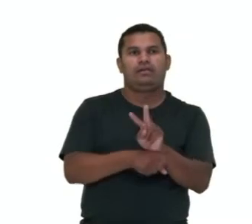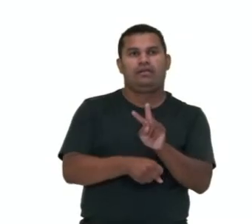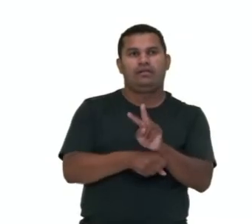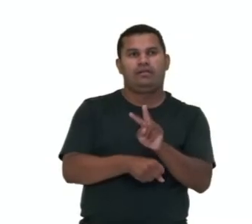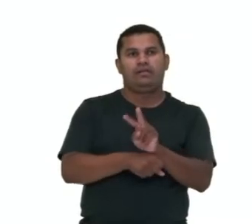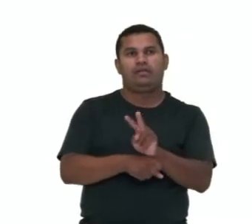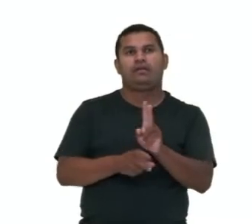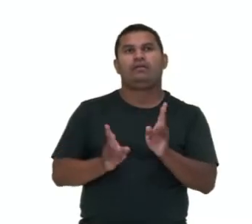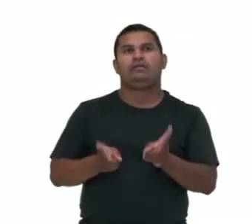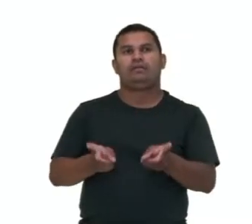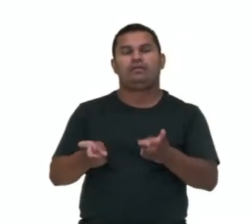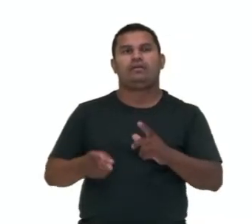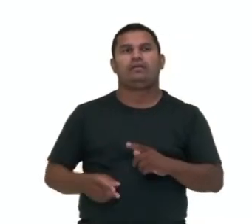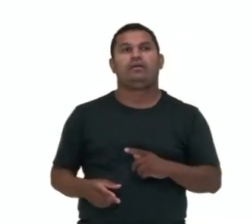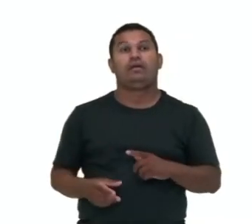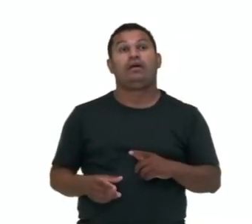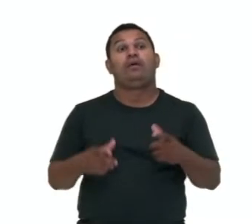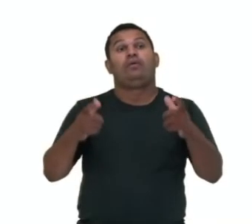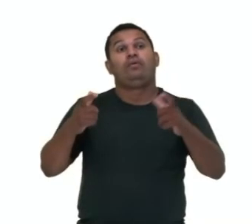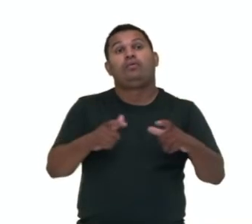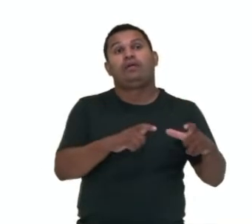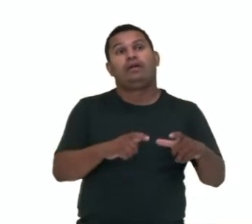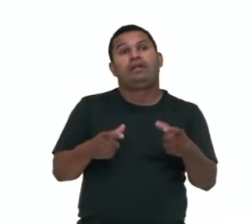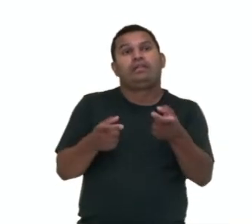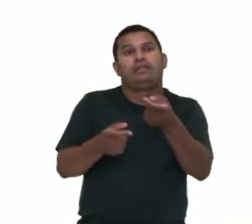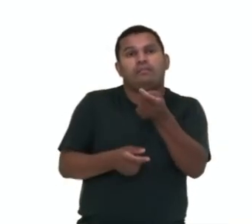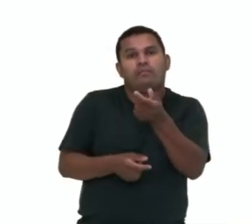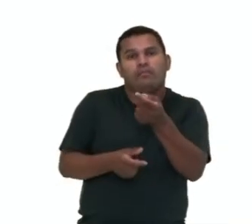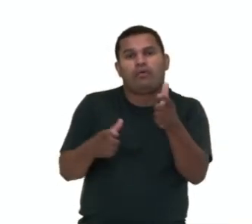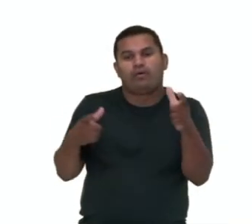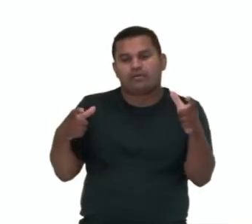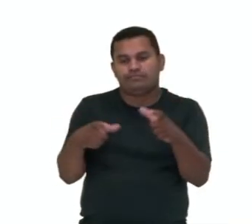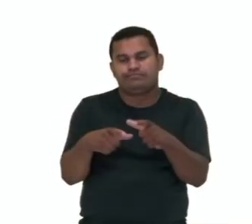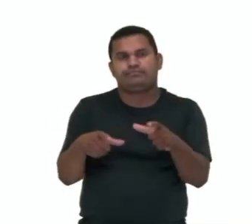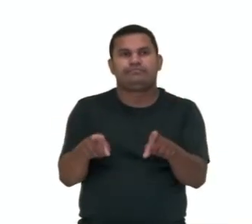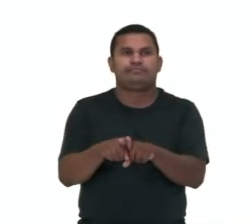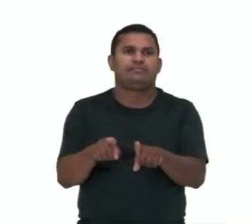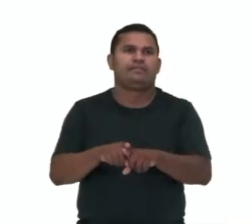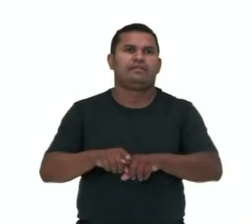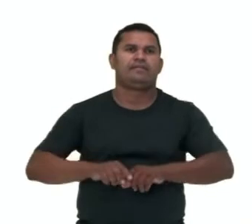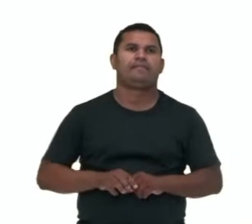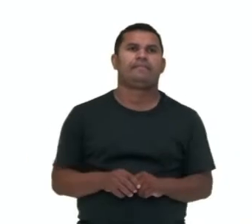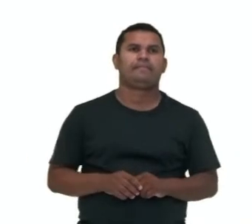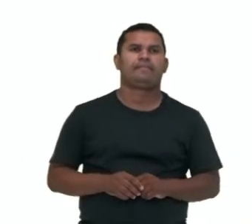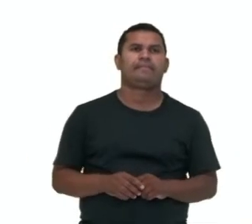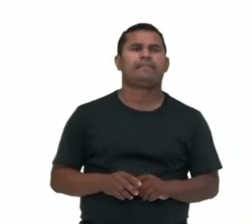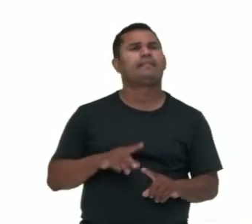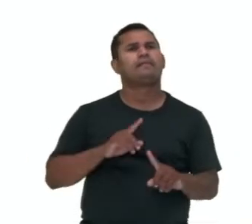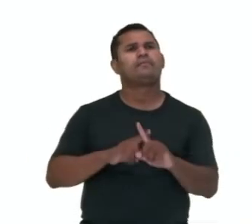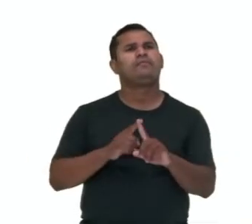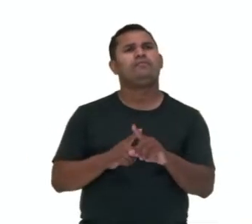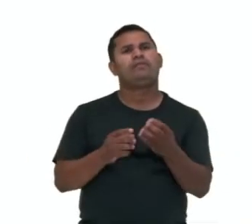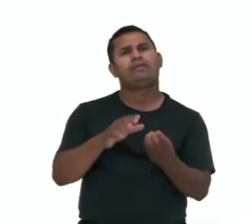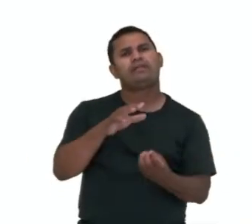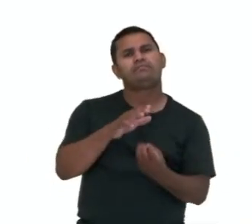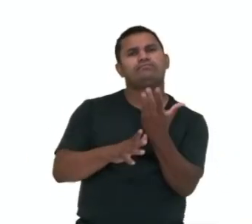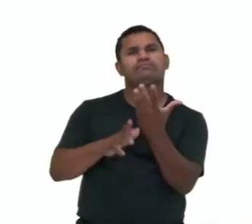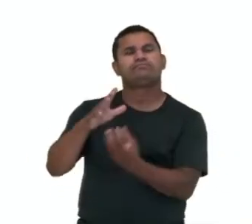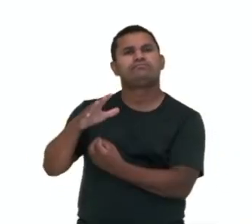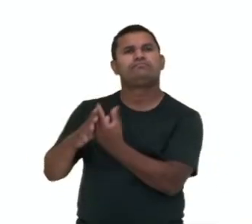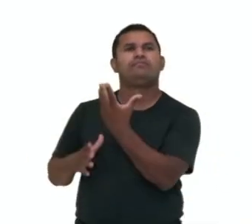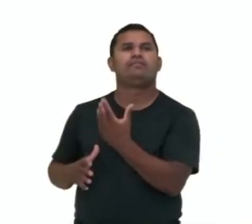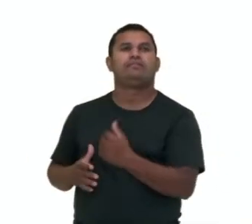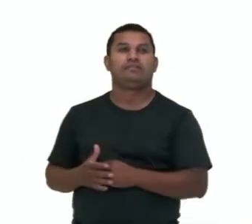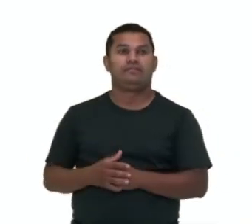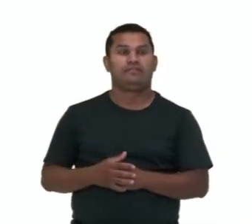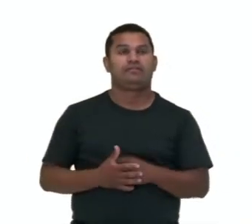maior quantidade e menor quantidade dessas reservas da biosfera. Mas por que foram criadas essas reservas? Então vamos